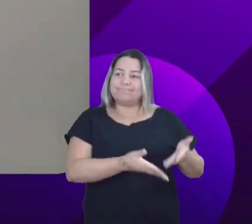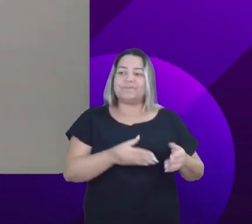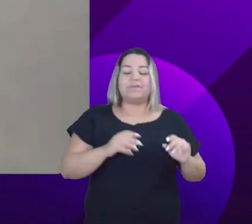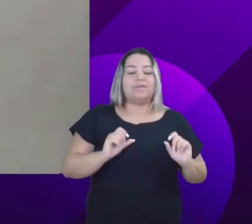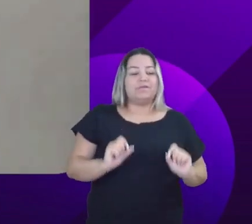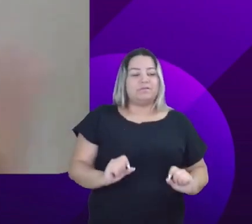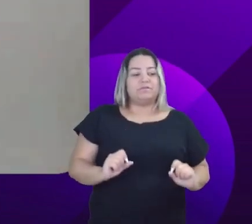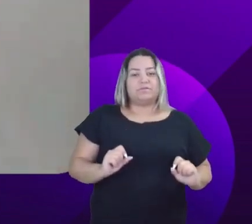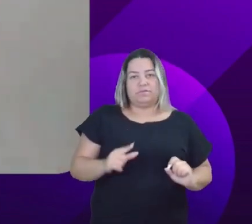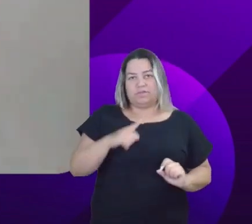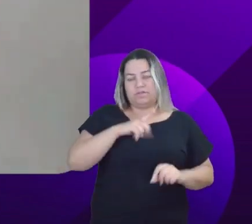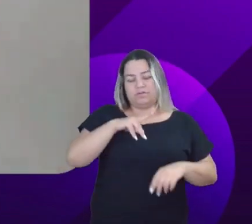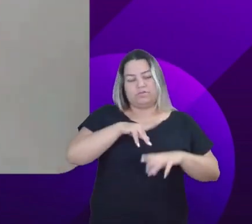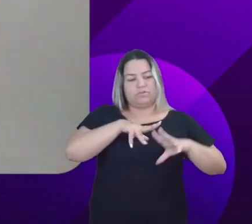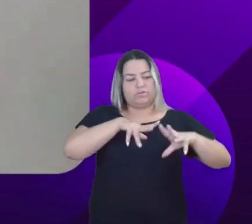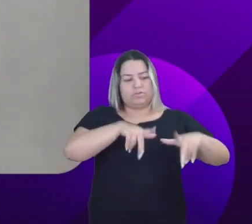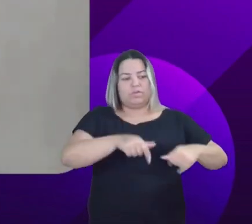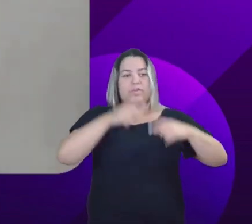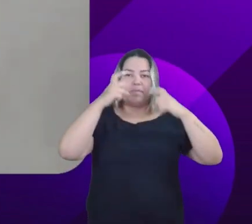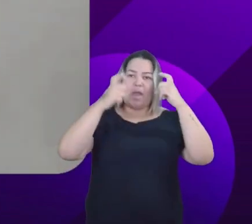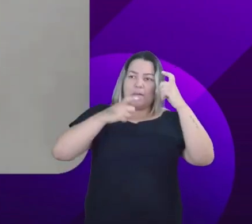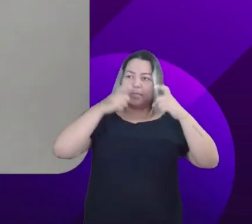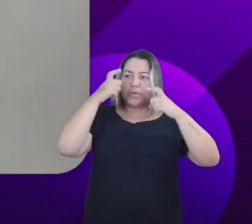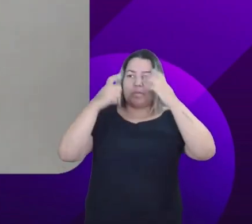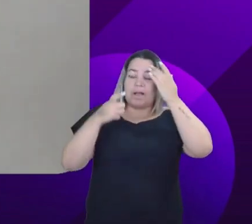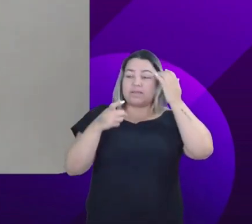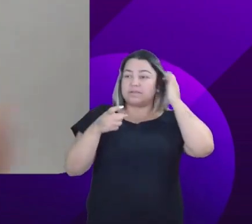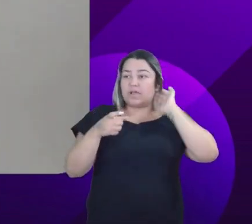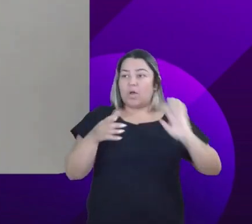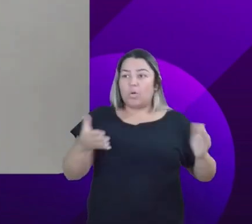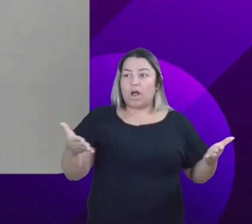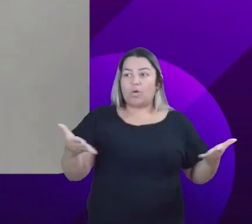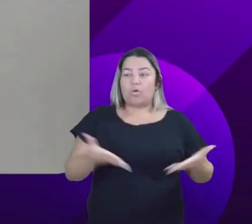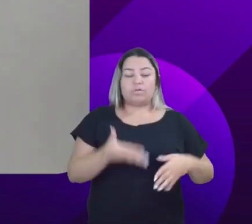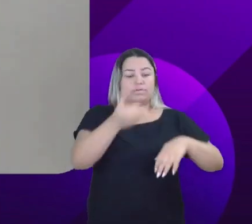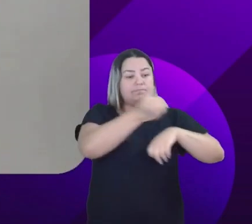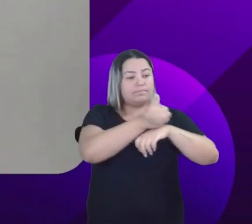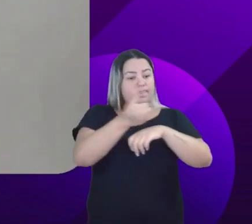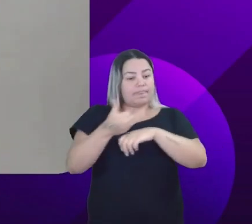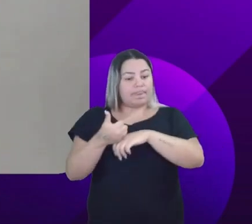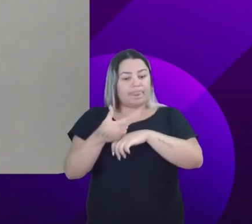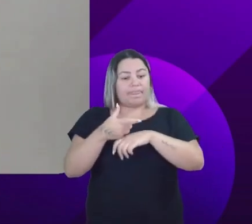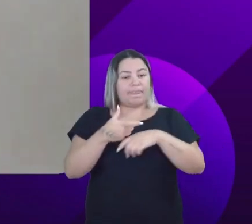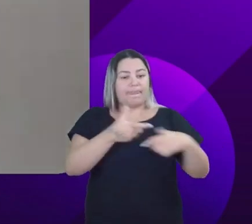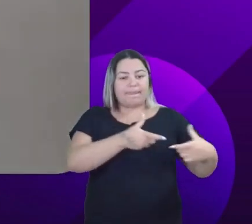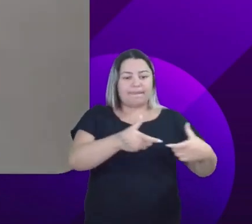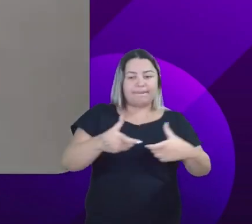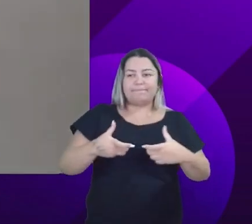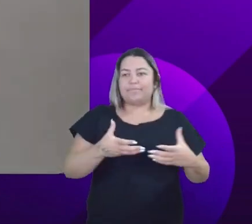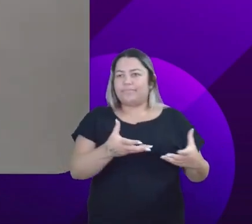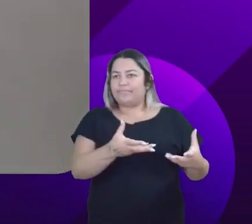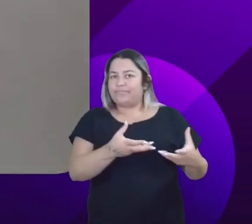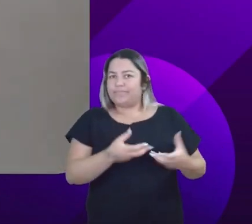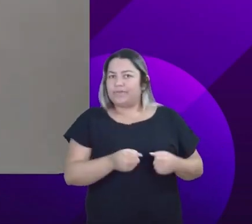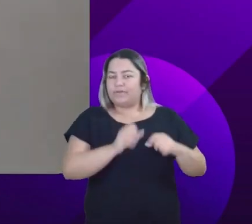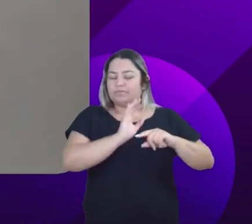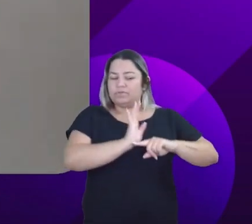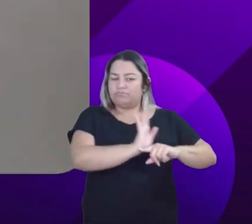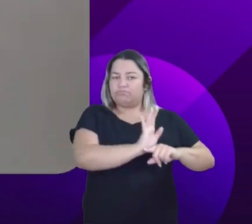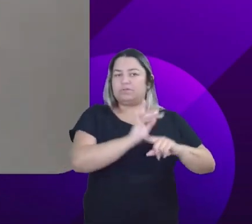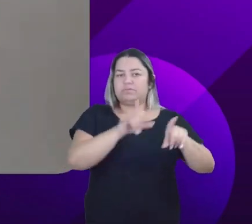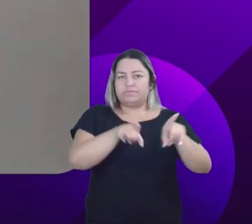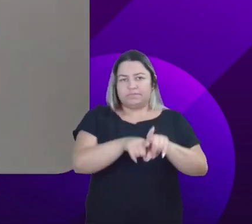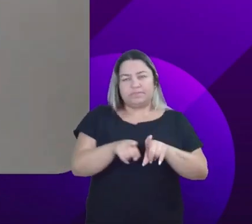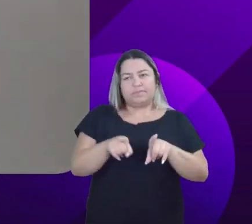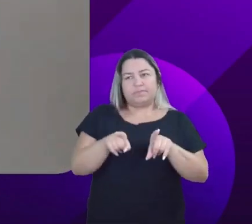e, enfim, nós temos toda uma preocupação agora nos espaços de acolhimento, nos espaços